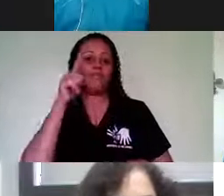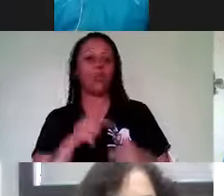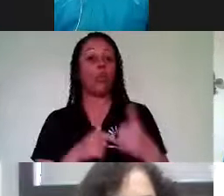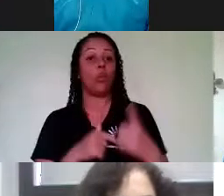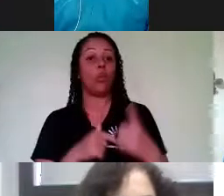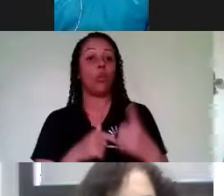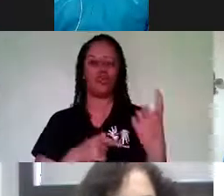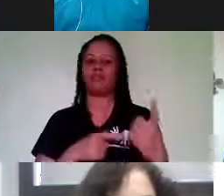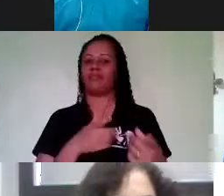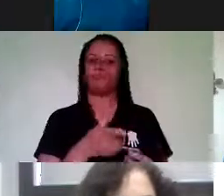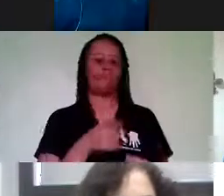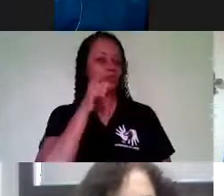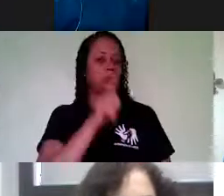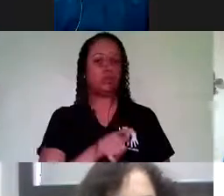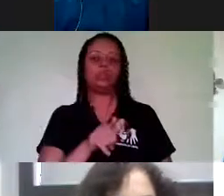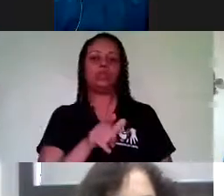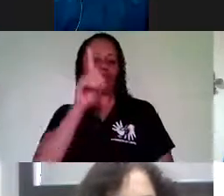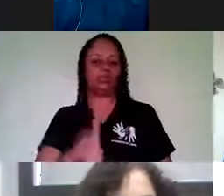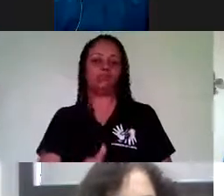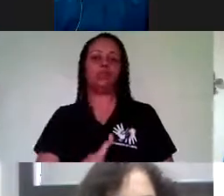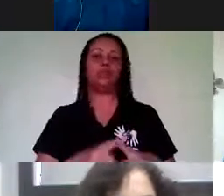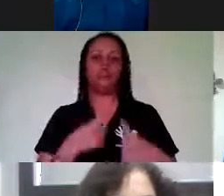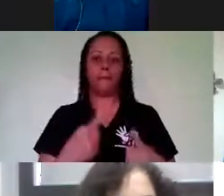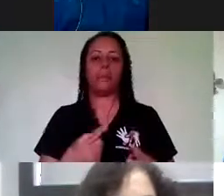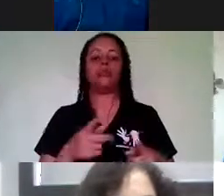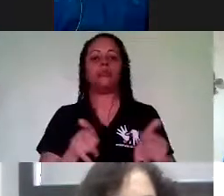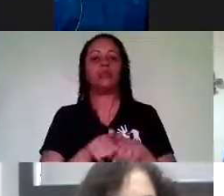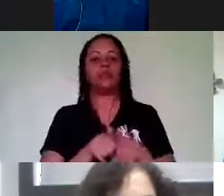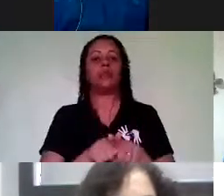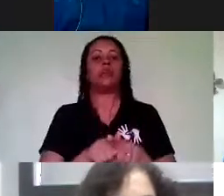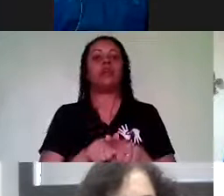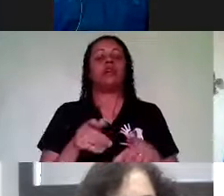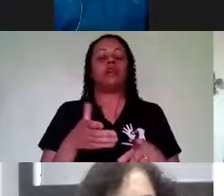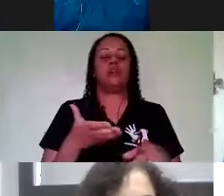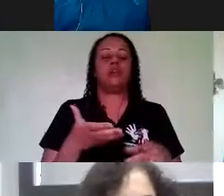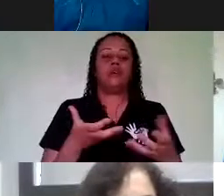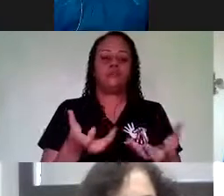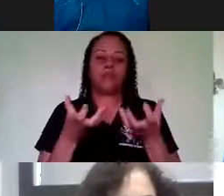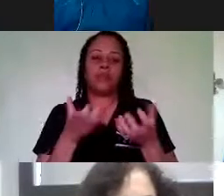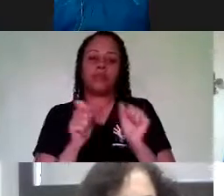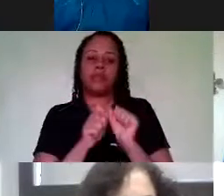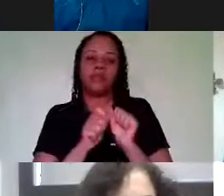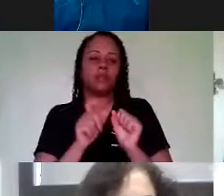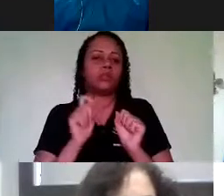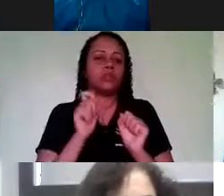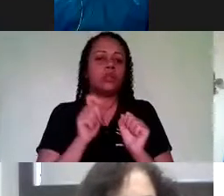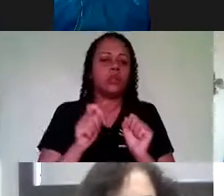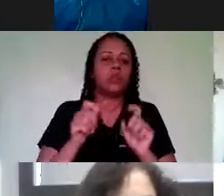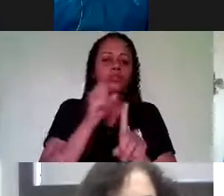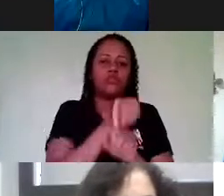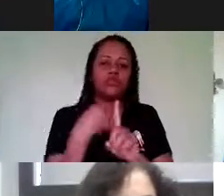temos celebrado o aniversário da lei de cotas, mas buscando fazer isso de maneira a envolver a sociedade como um